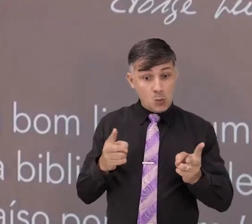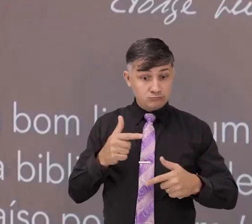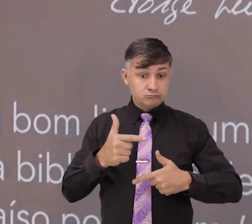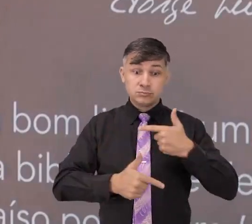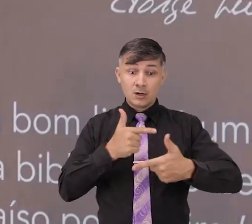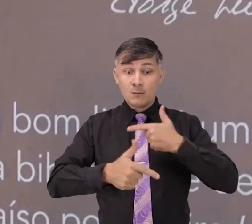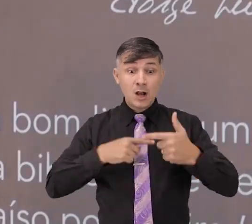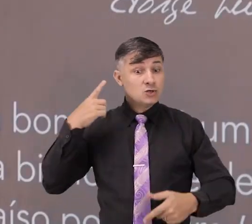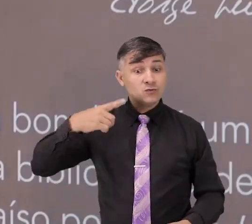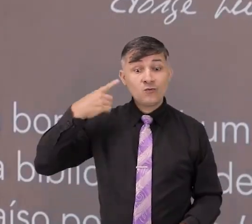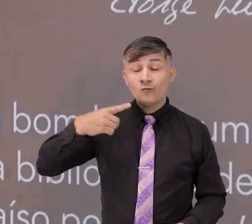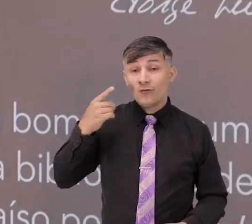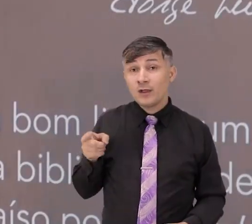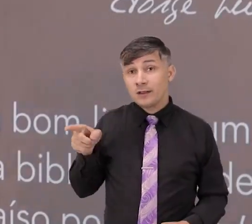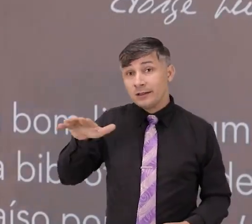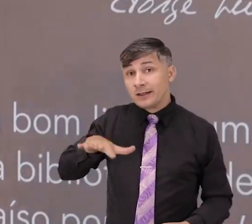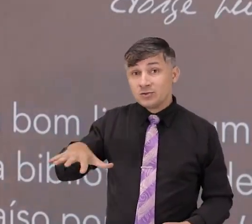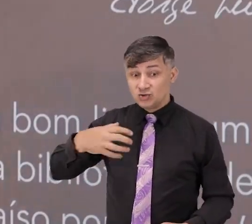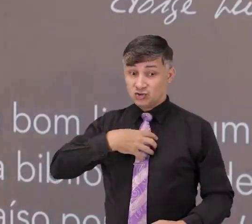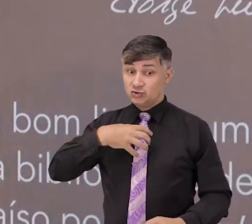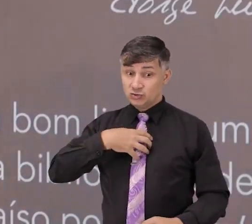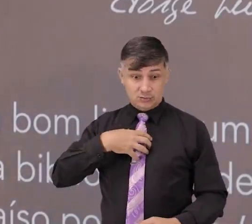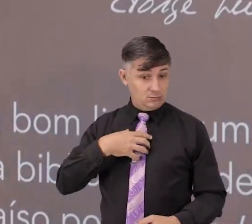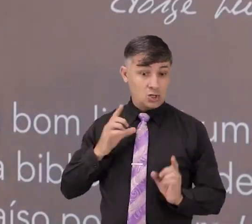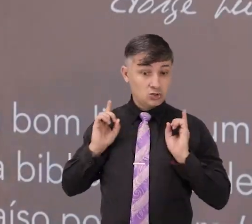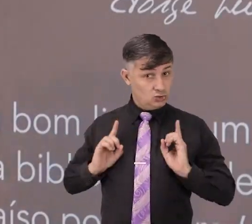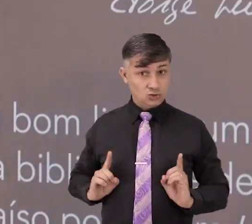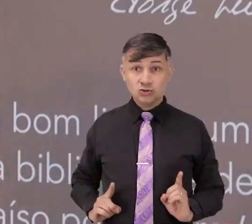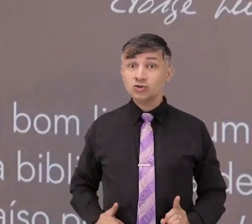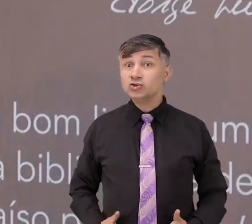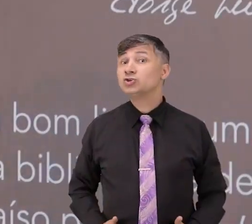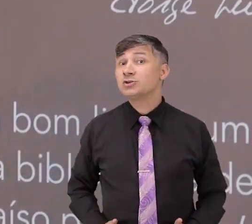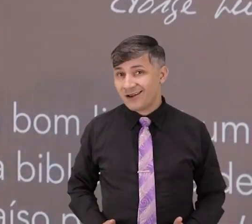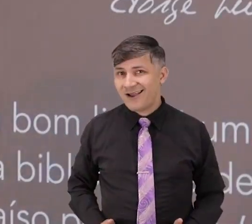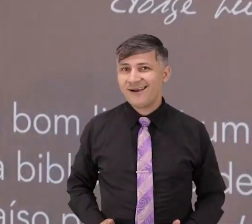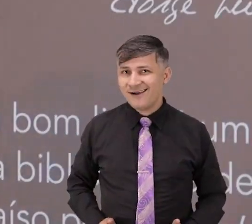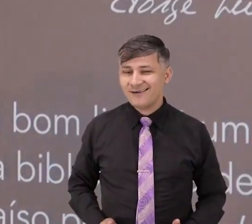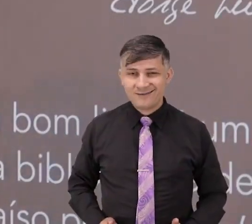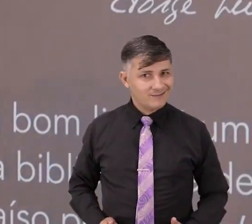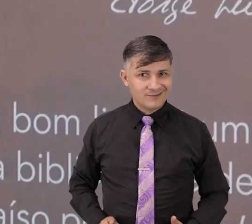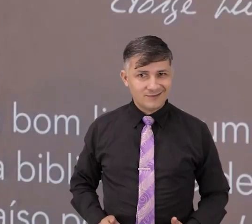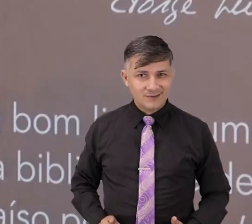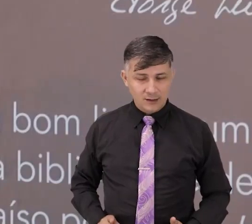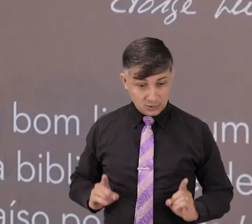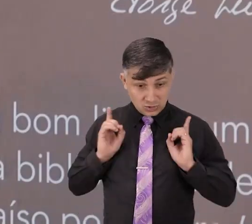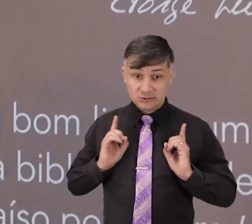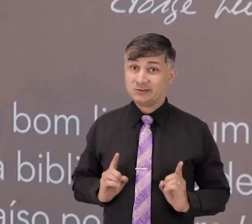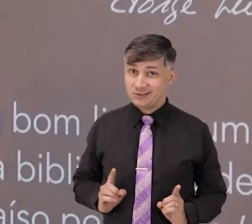palavra dignidade foi você quem trouxe, eu acho que você está coberto de razão. Então, assim, há